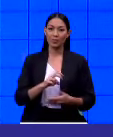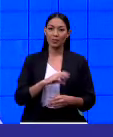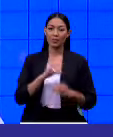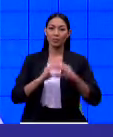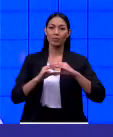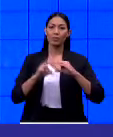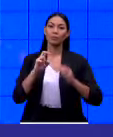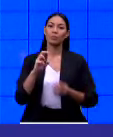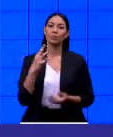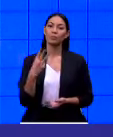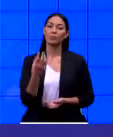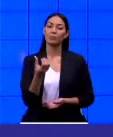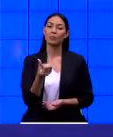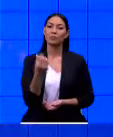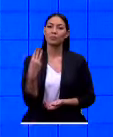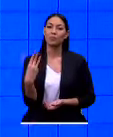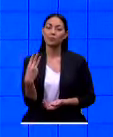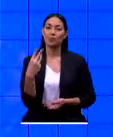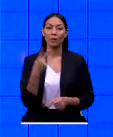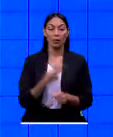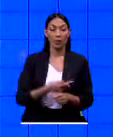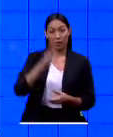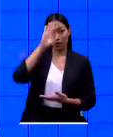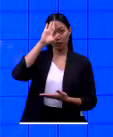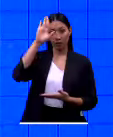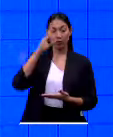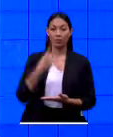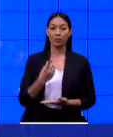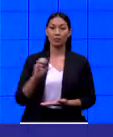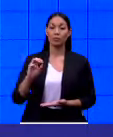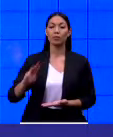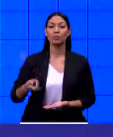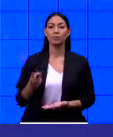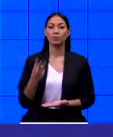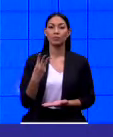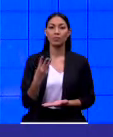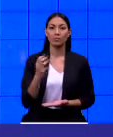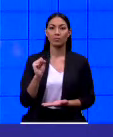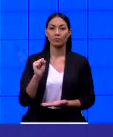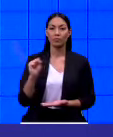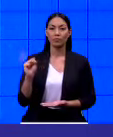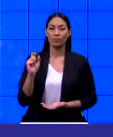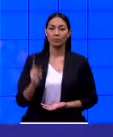concurso 5.363, prêmio principal